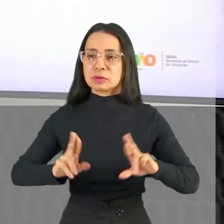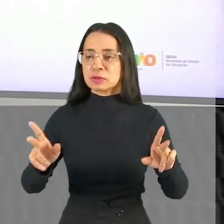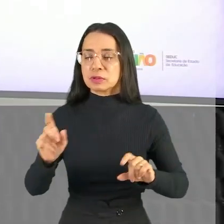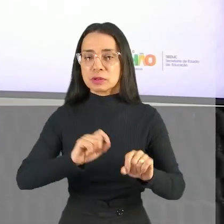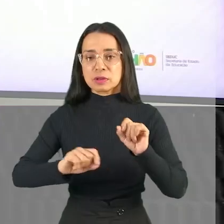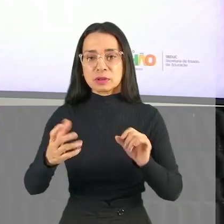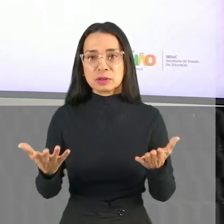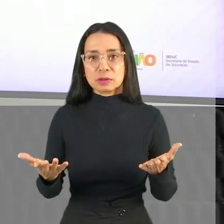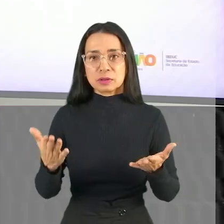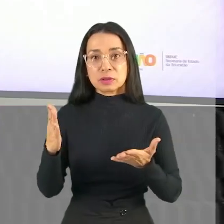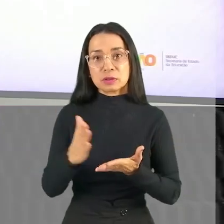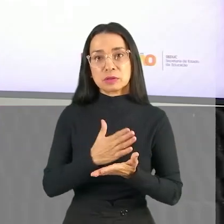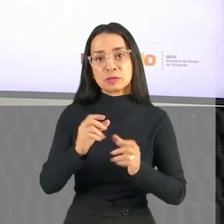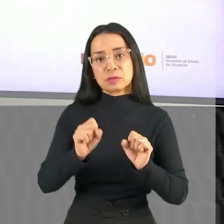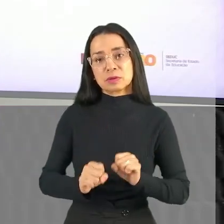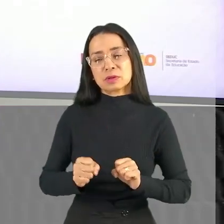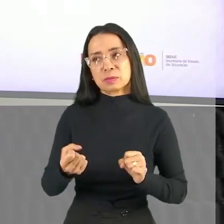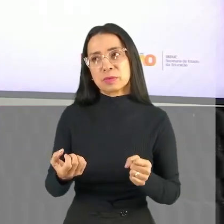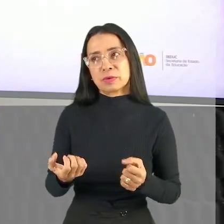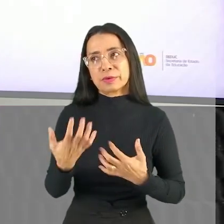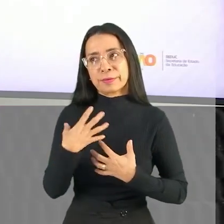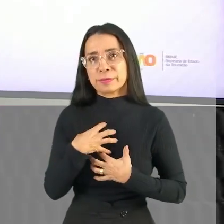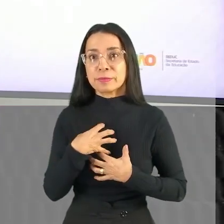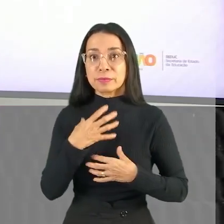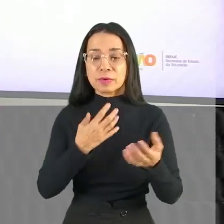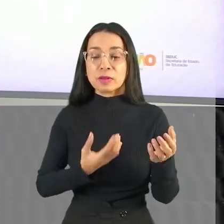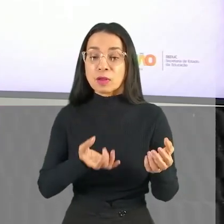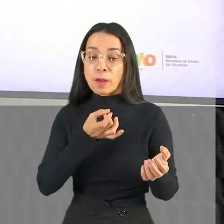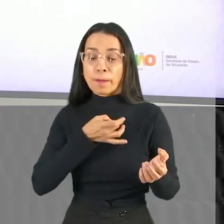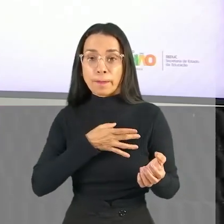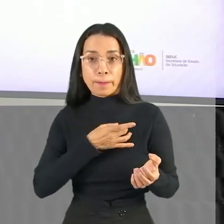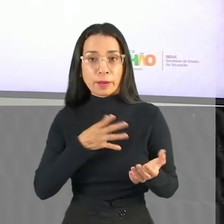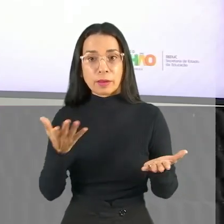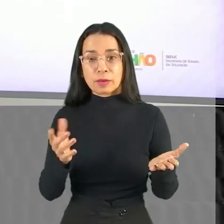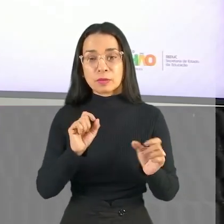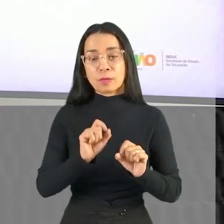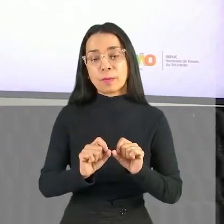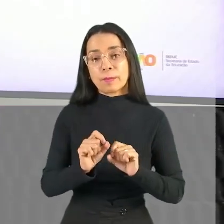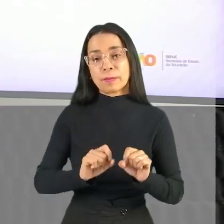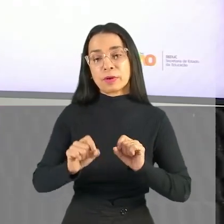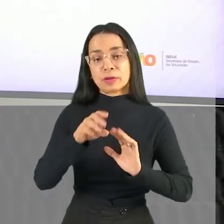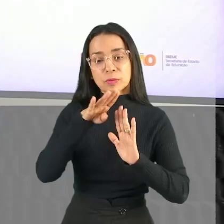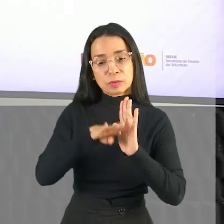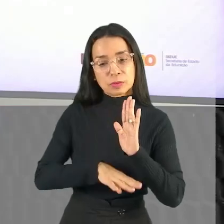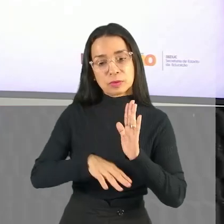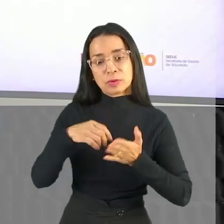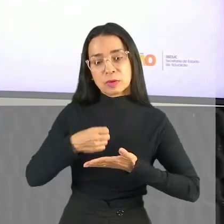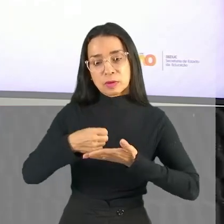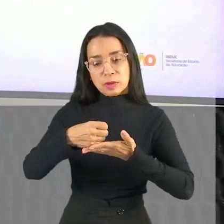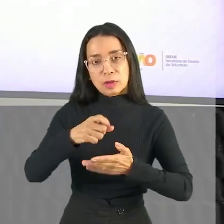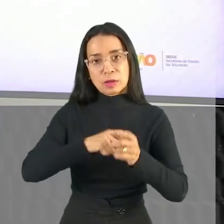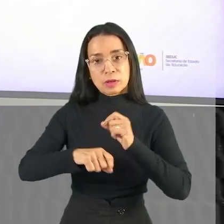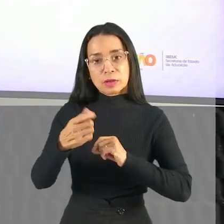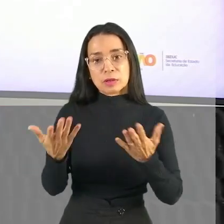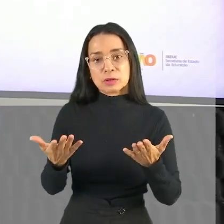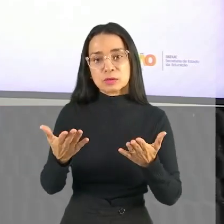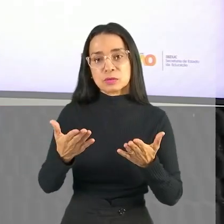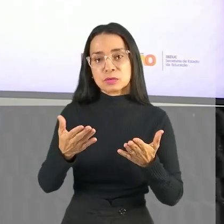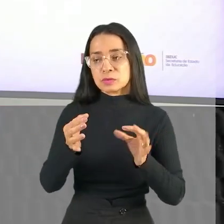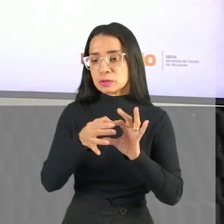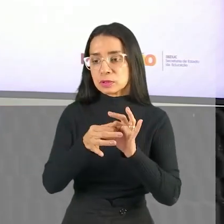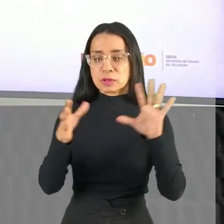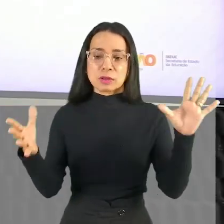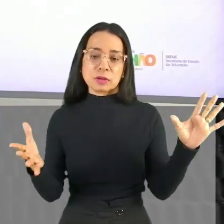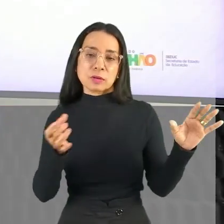e talvez possa te causar um certo temor, um certo medo. Mas o planejamento te ajuda a destravar esse